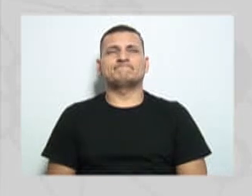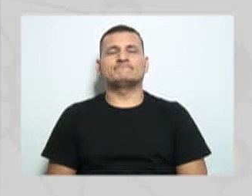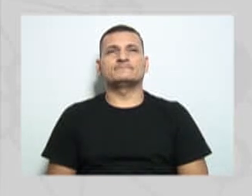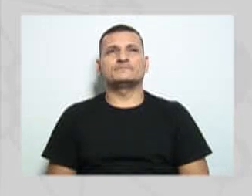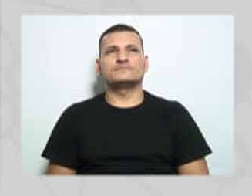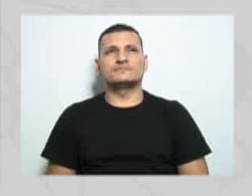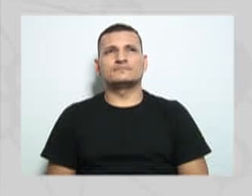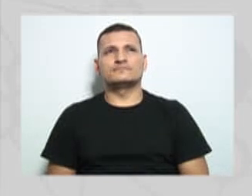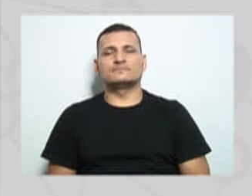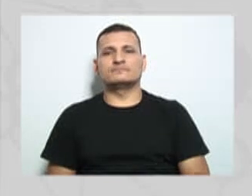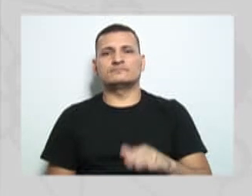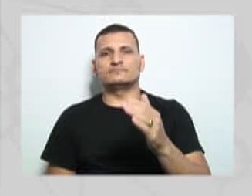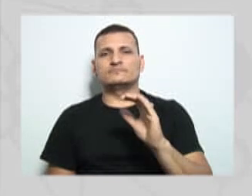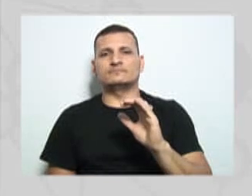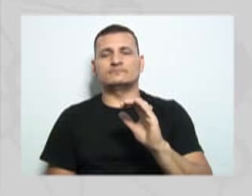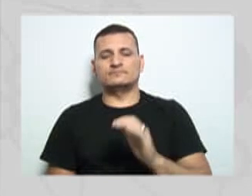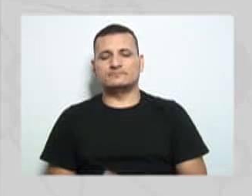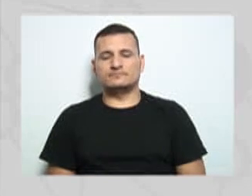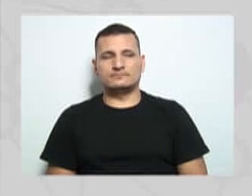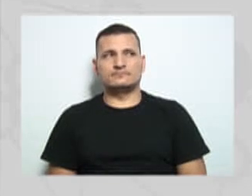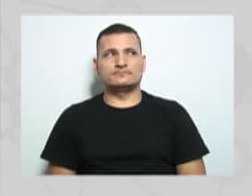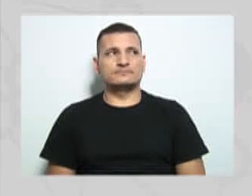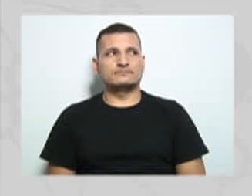aulas. Então vamos lá para a letra C.